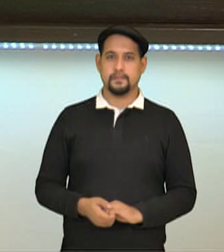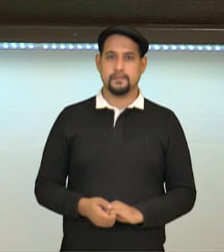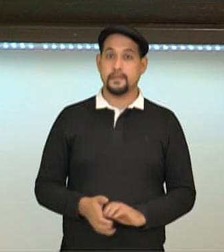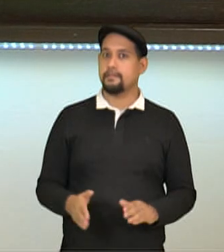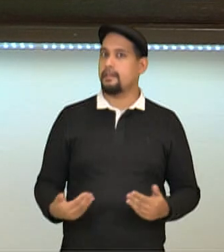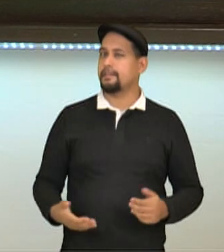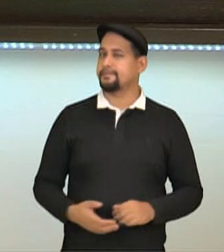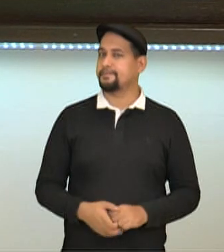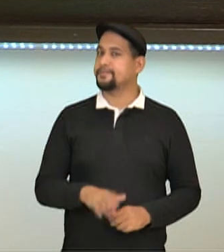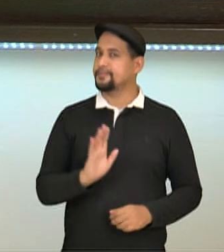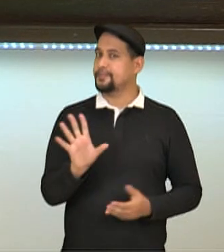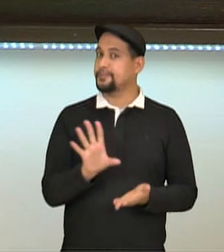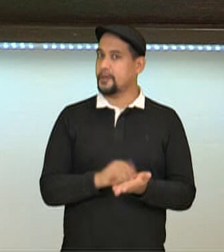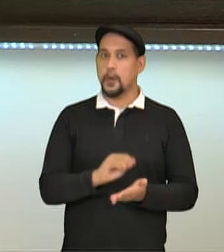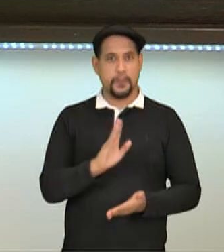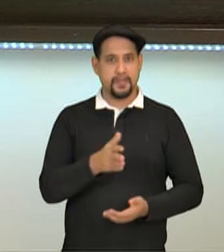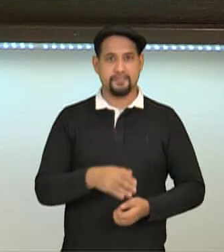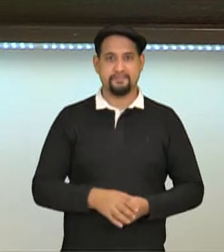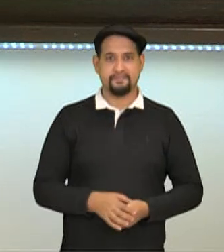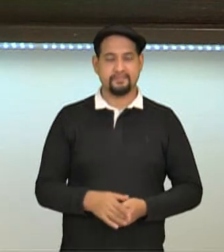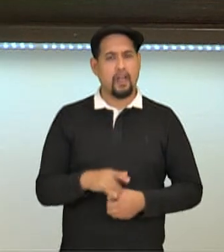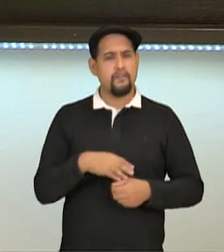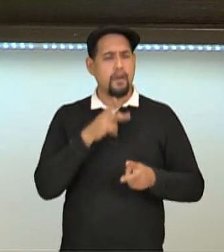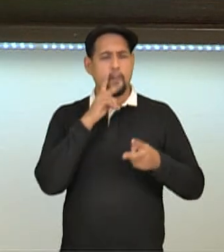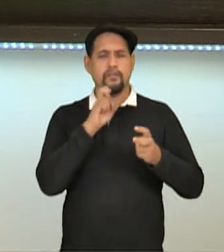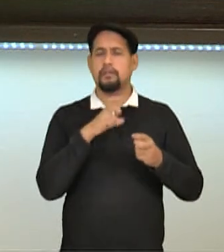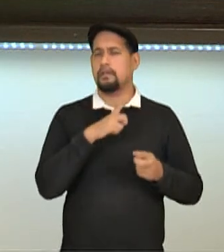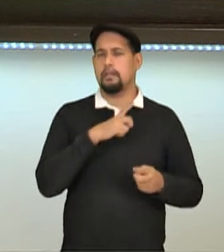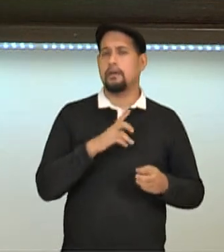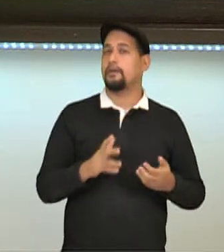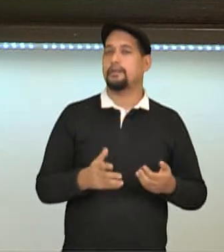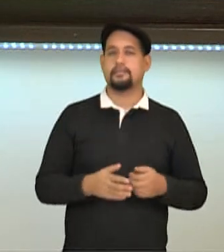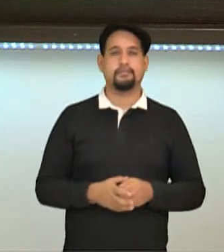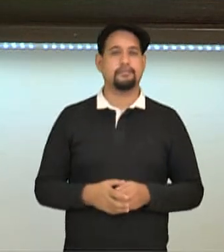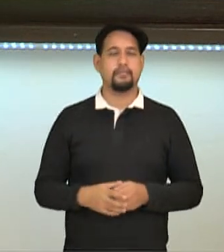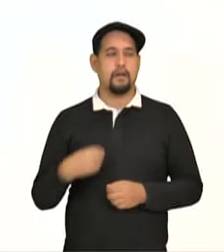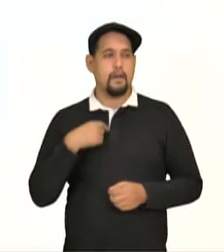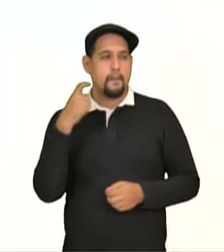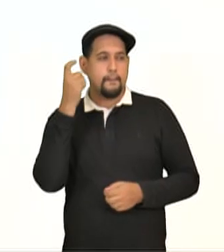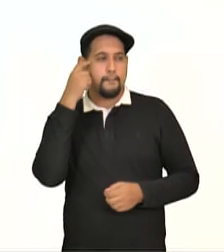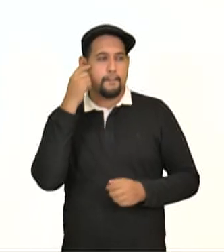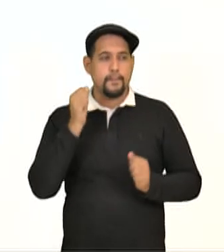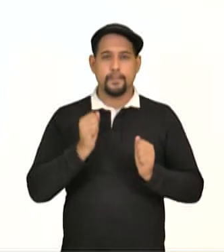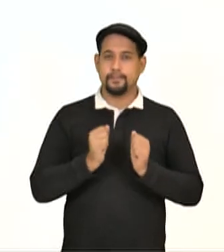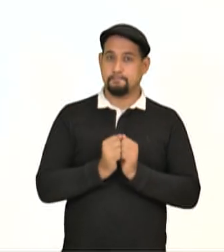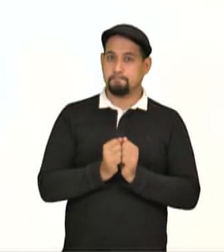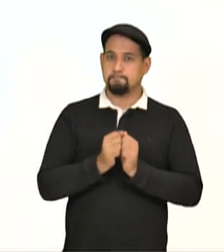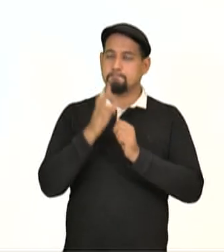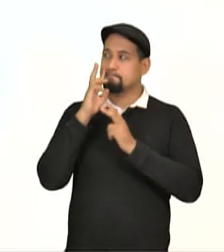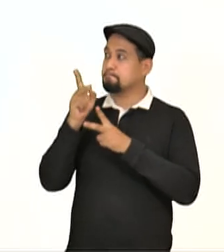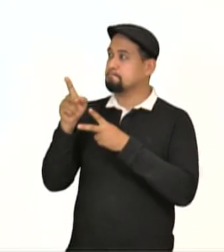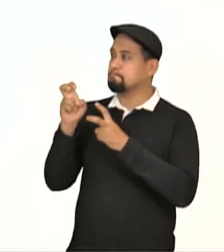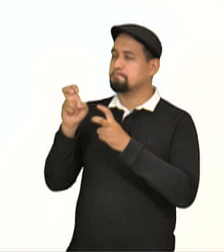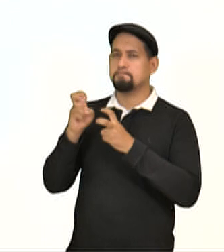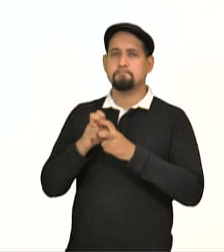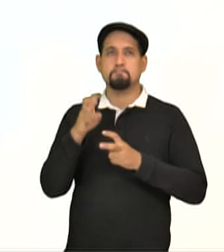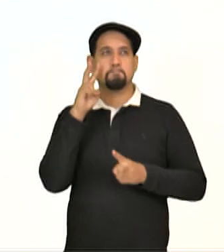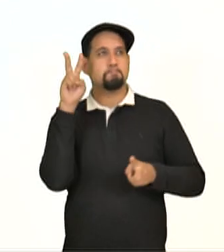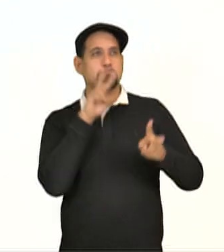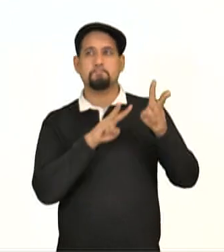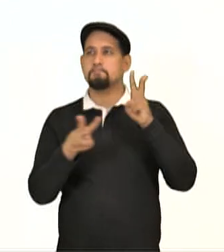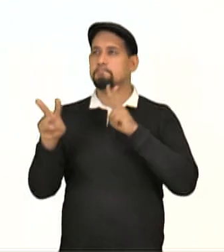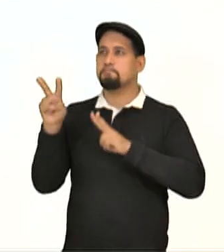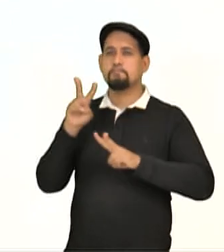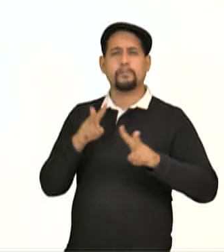E aí, copiadinho? Vamos ver o que a gente tem aqui na sequência? Vamos pensar. Observe a sua volta.